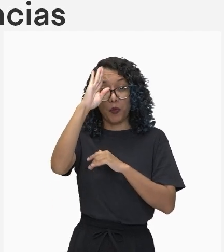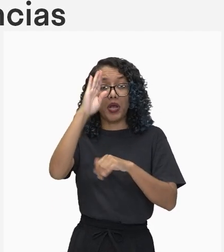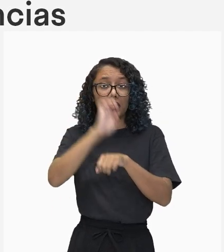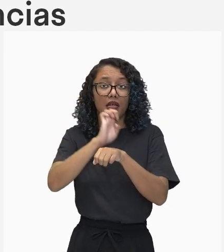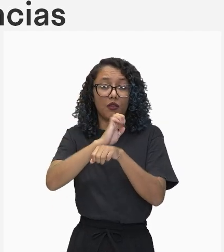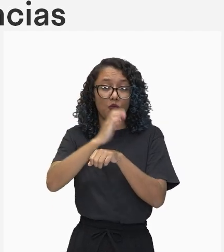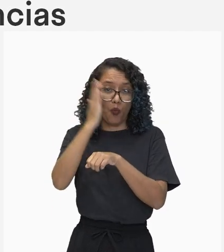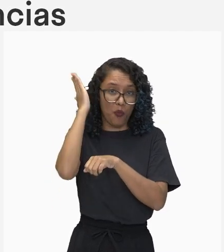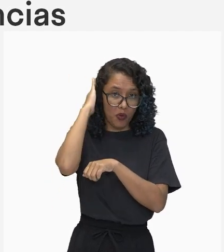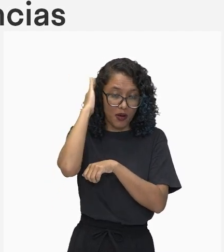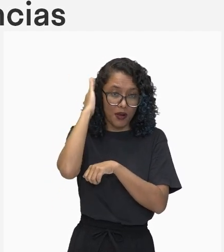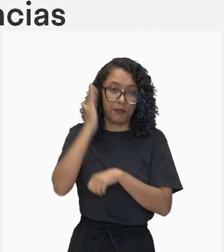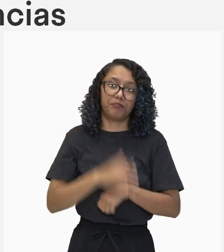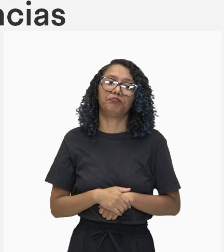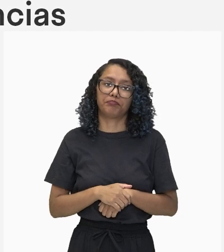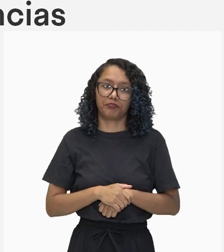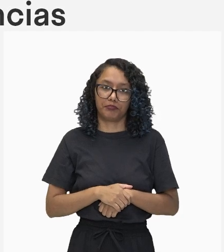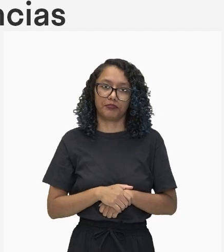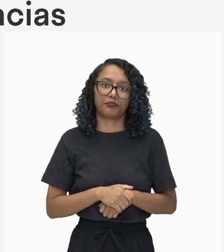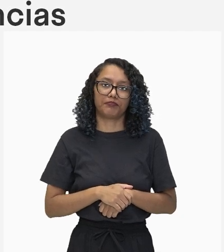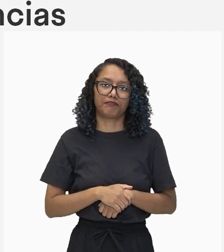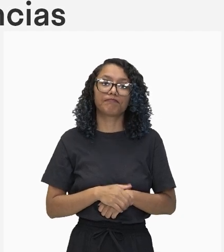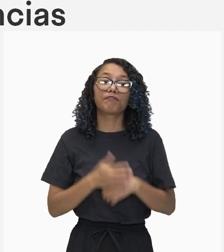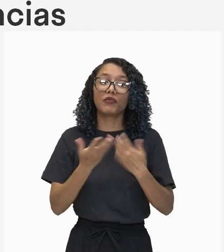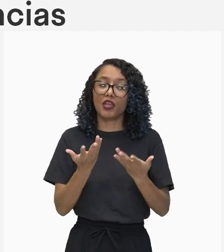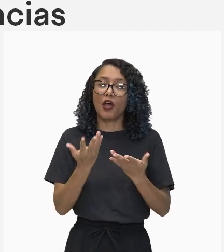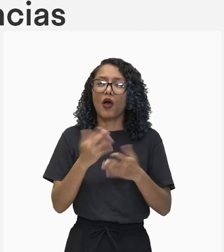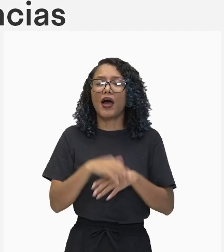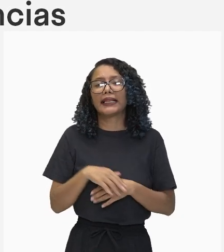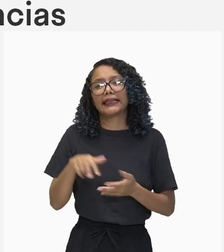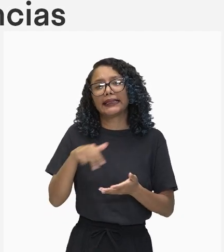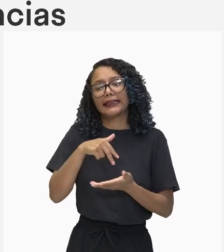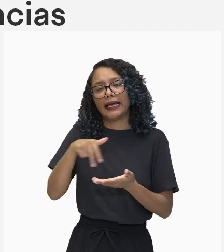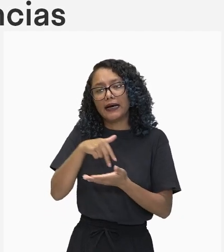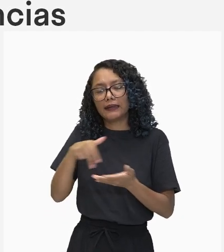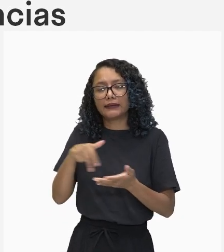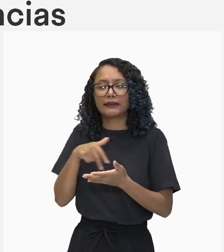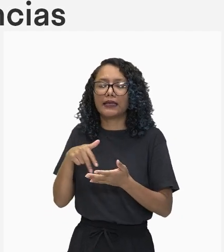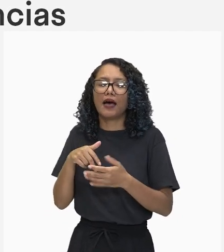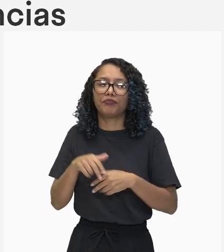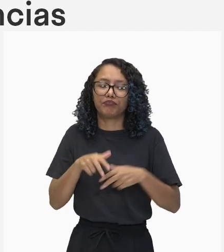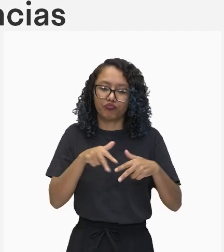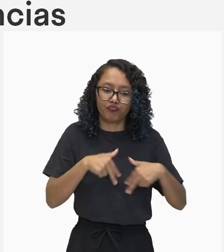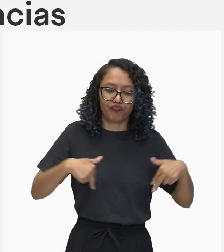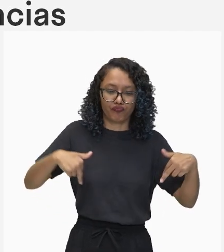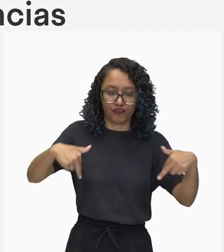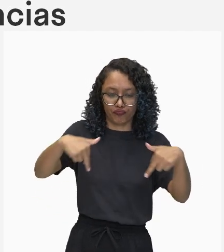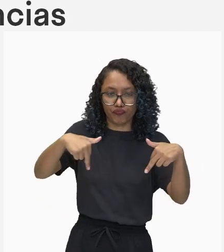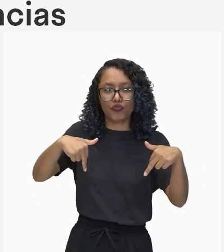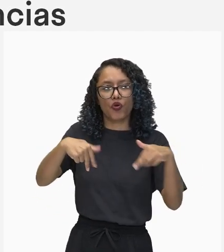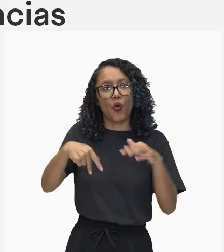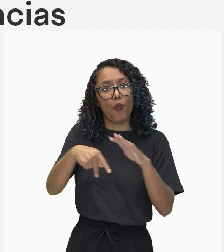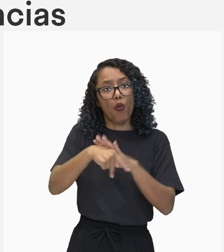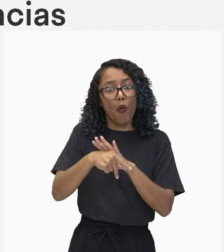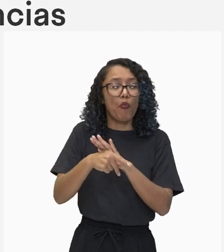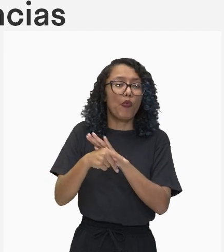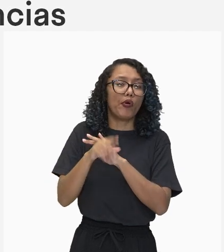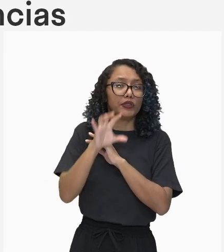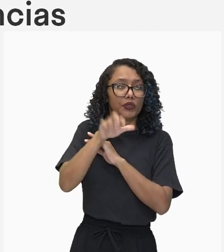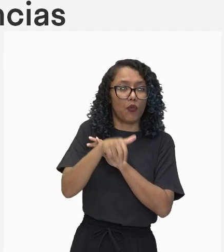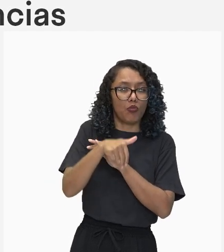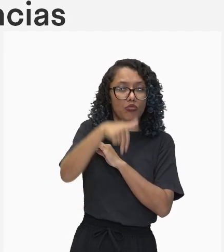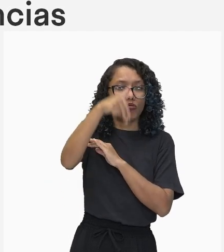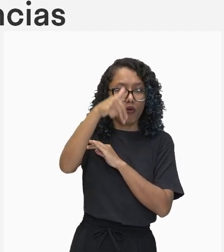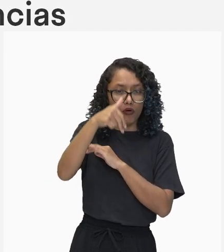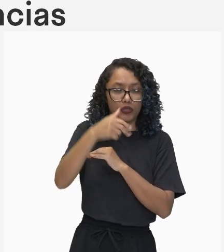Pará. Bem, o carimbó é uma dança de roda tradicional da cultura da região norte que teve origem